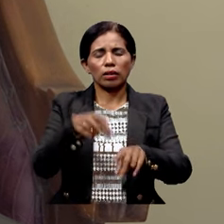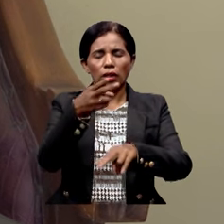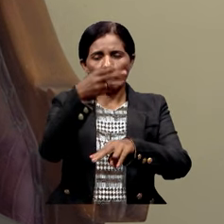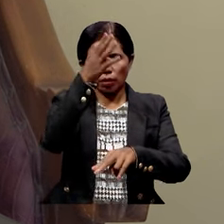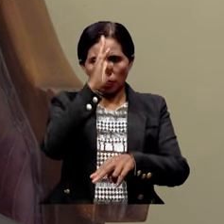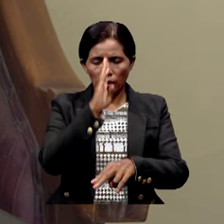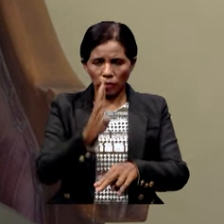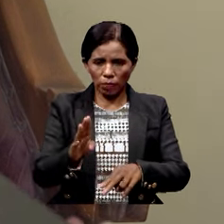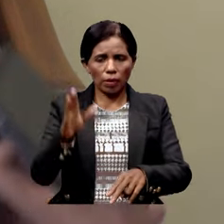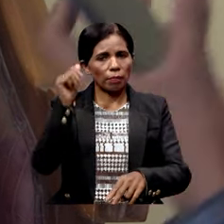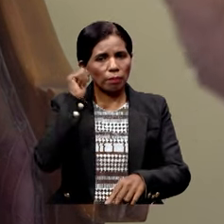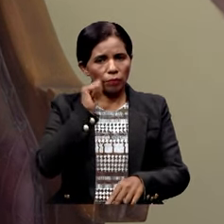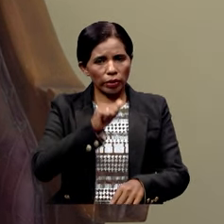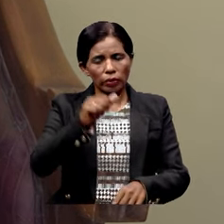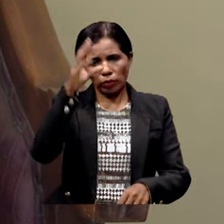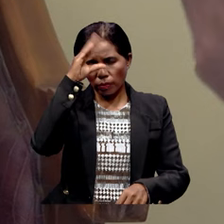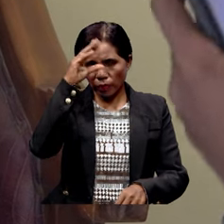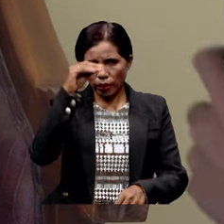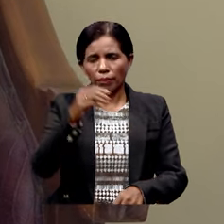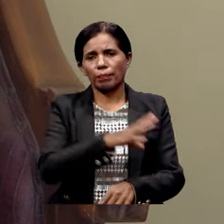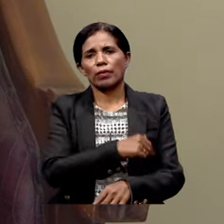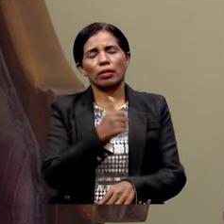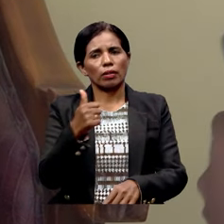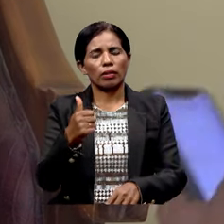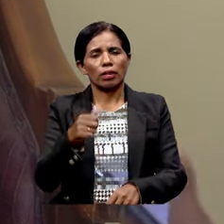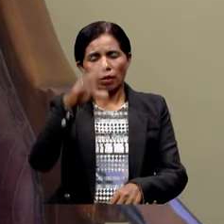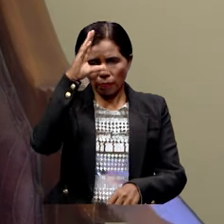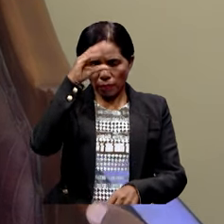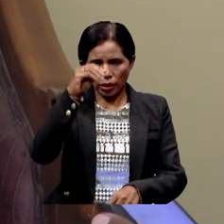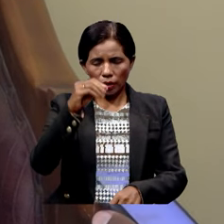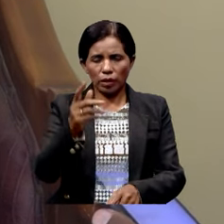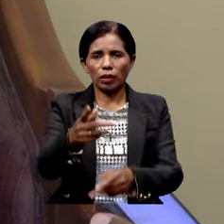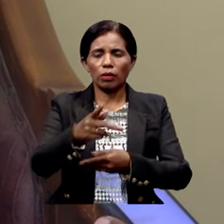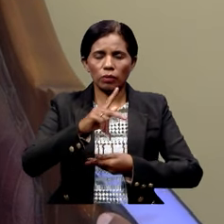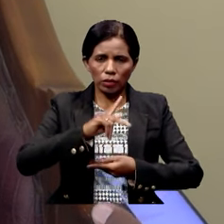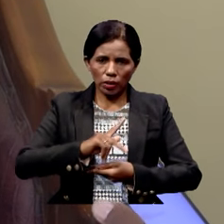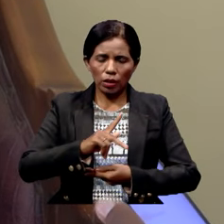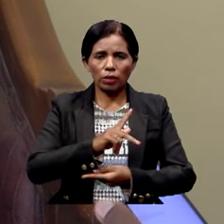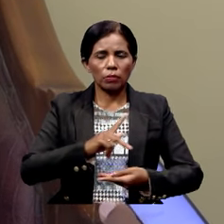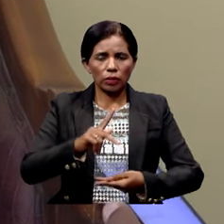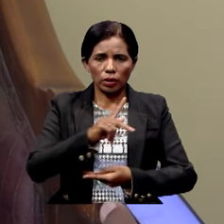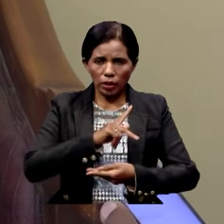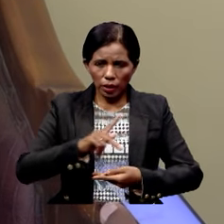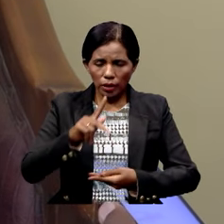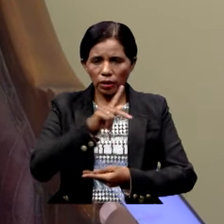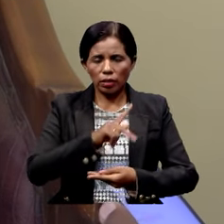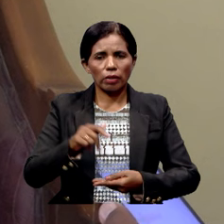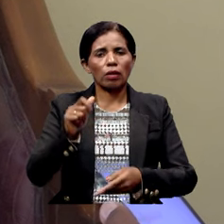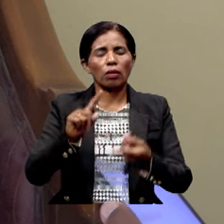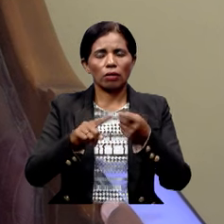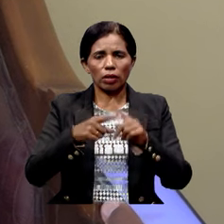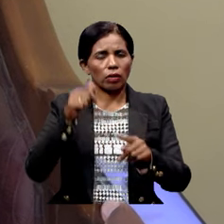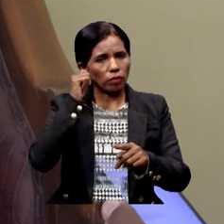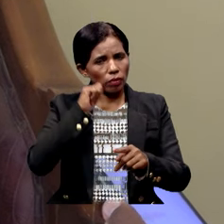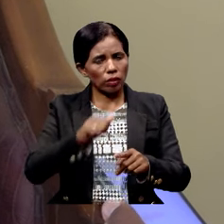no feto e você parte sele me mane ne protege ni feto sira hanse un malaranga